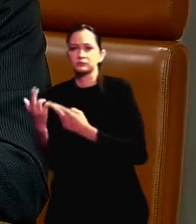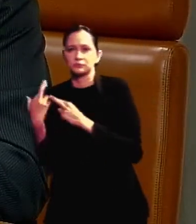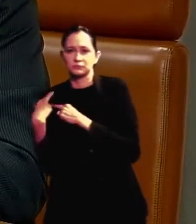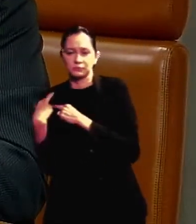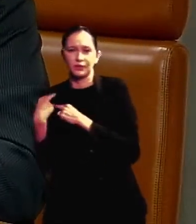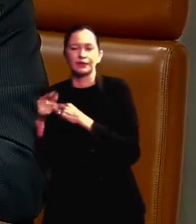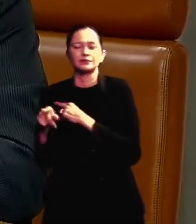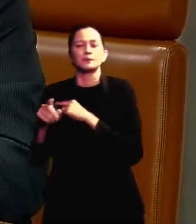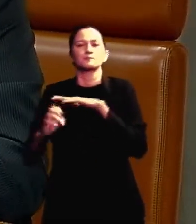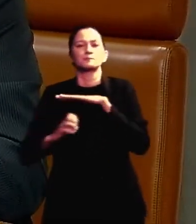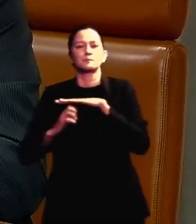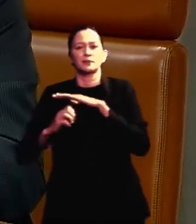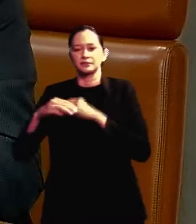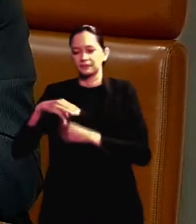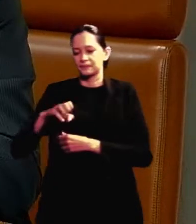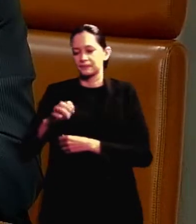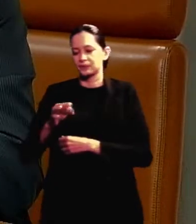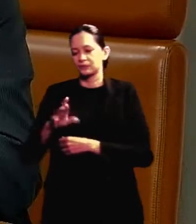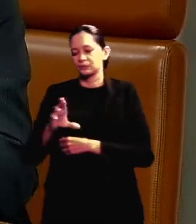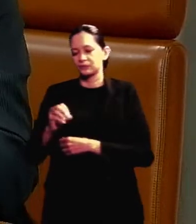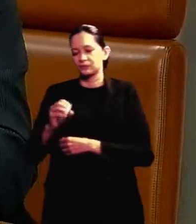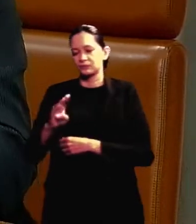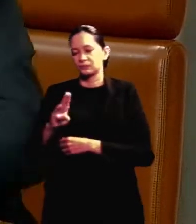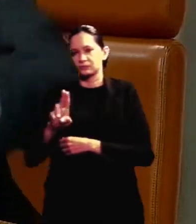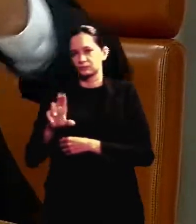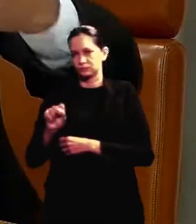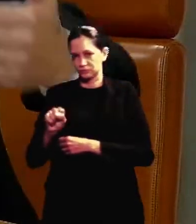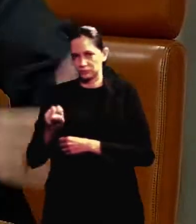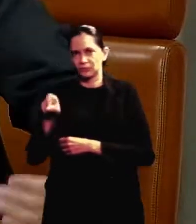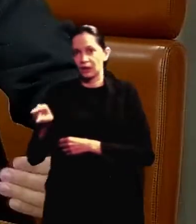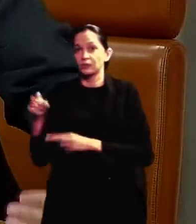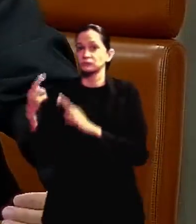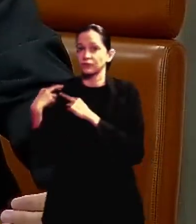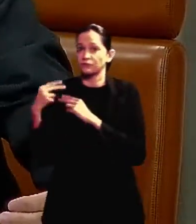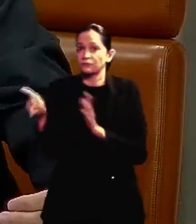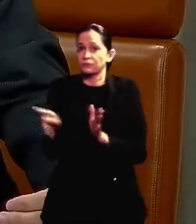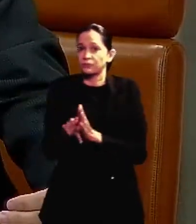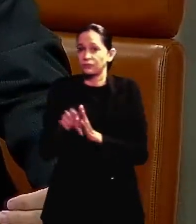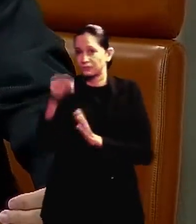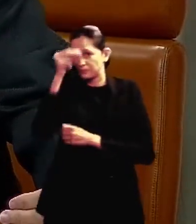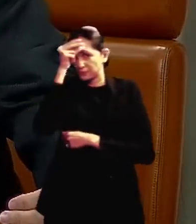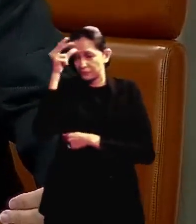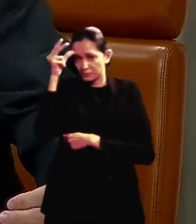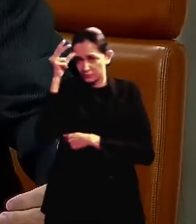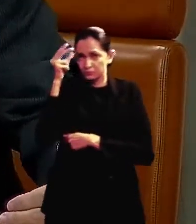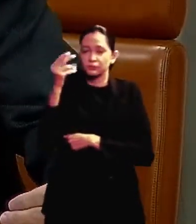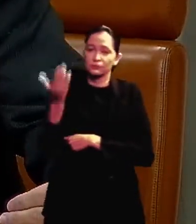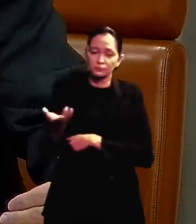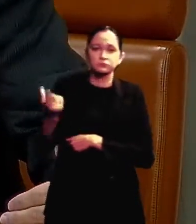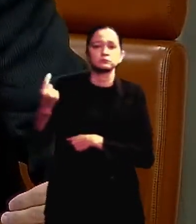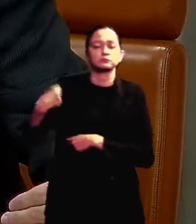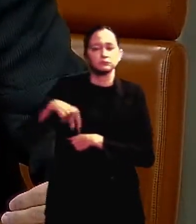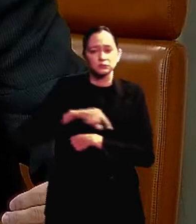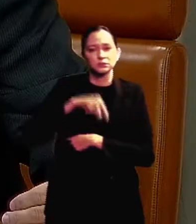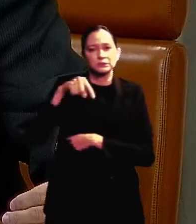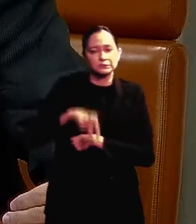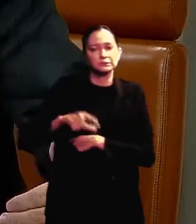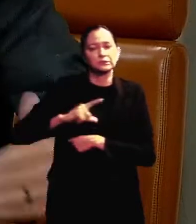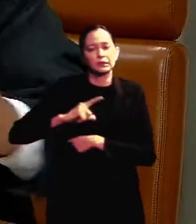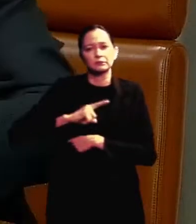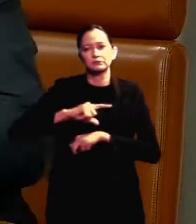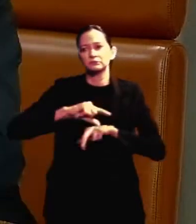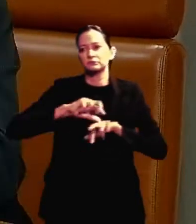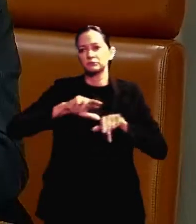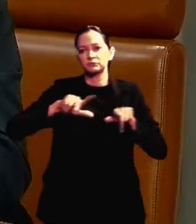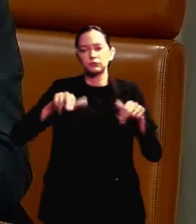né? Na verdade, e aí esse é um impacto importante. Nós temos o Eixo da Goiás, nós temos grandes eixos estruturados